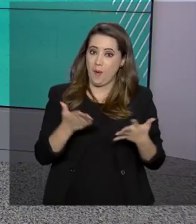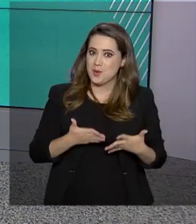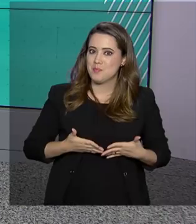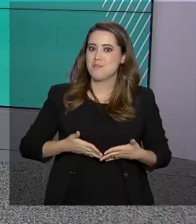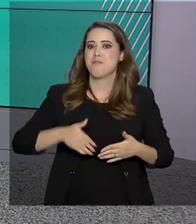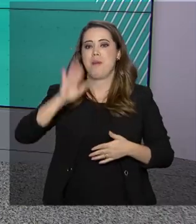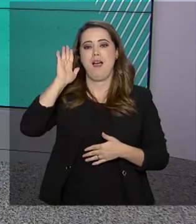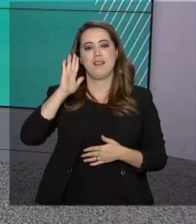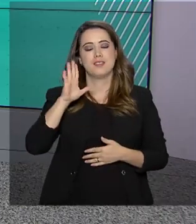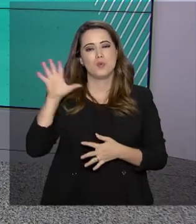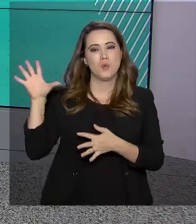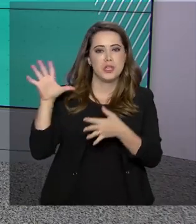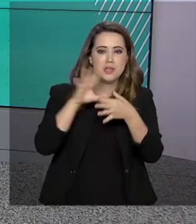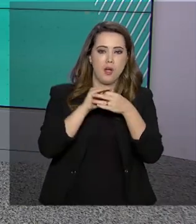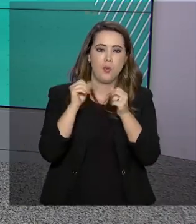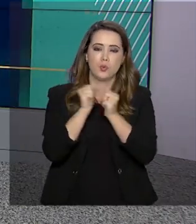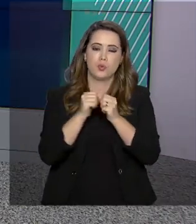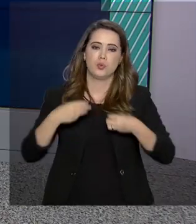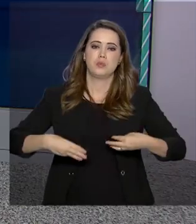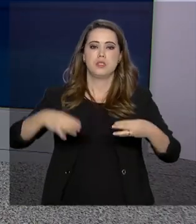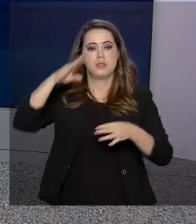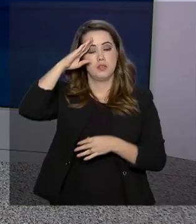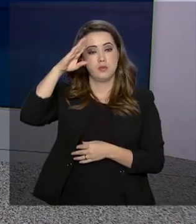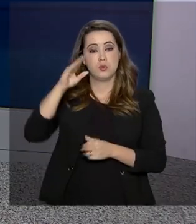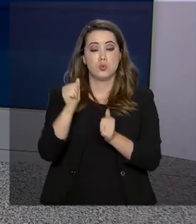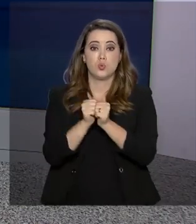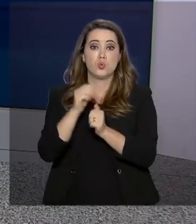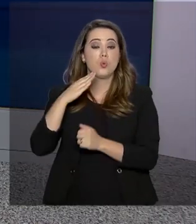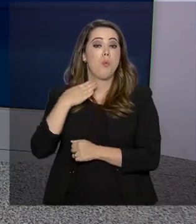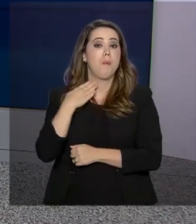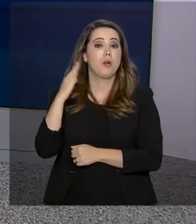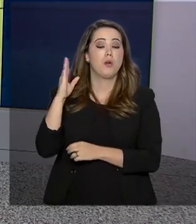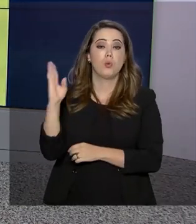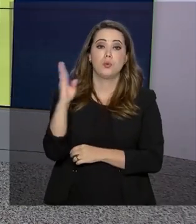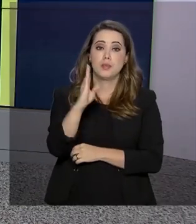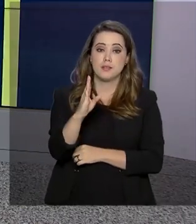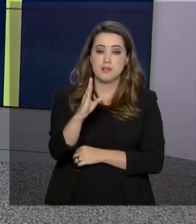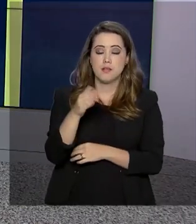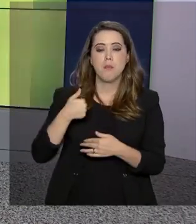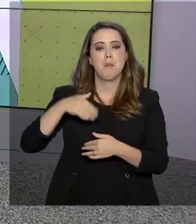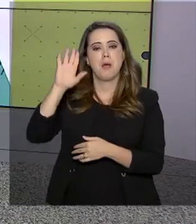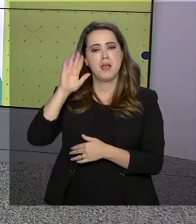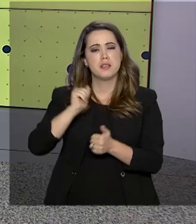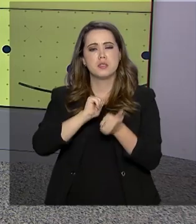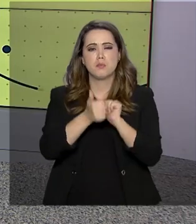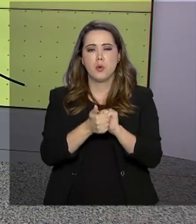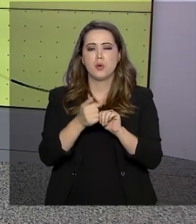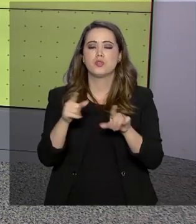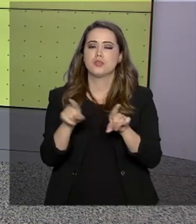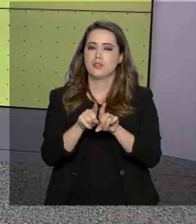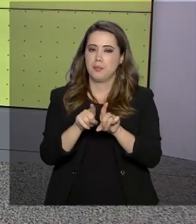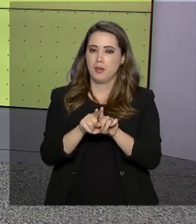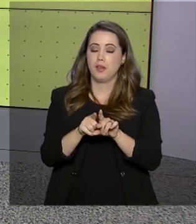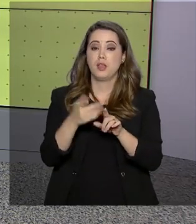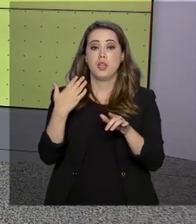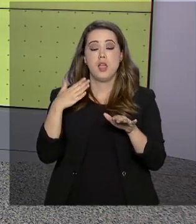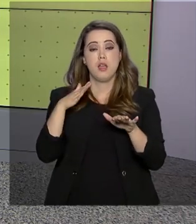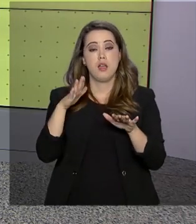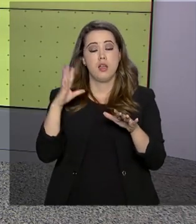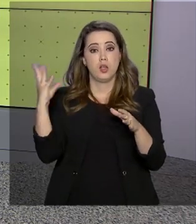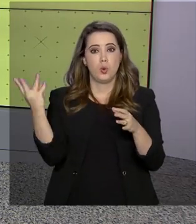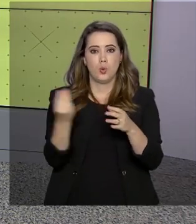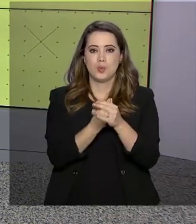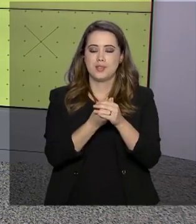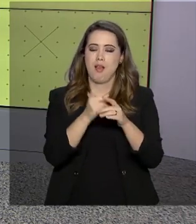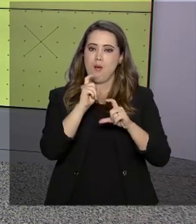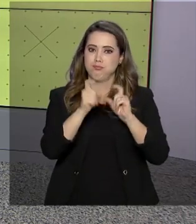uma parceria do ministério da defesa com o banco do brasil vai levar além do esporte e inclusão digital o projeto